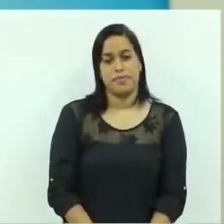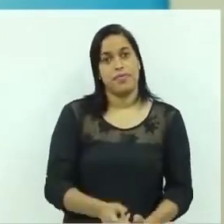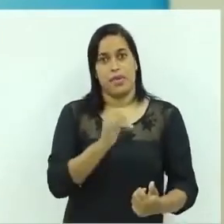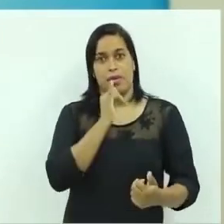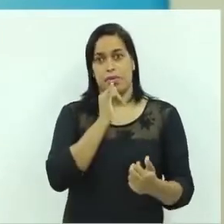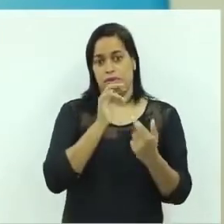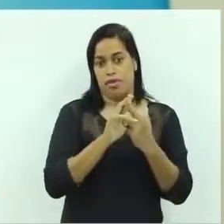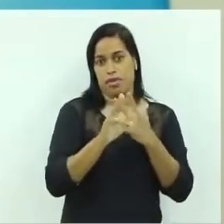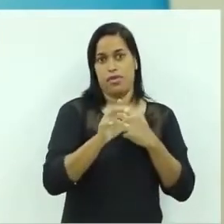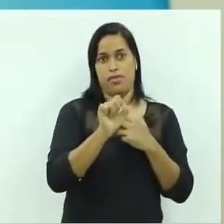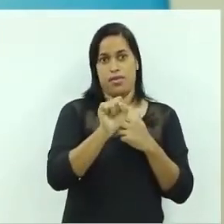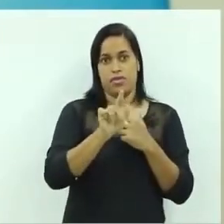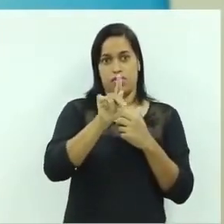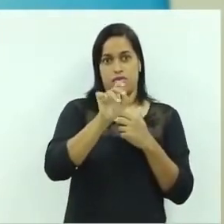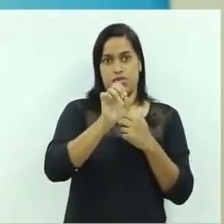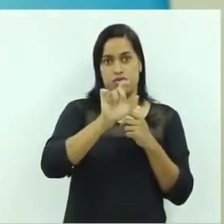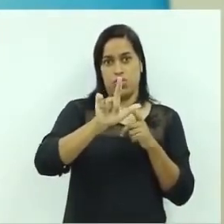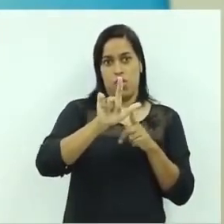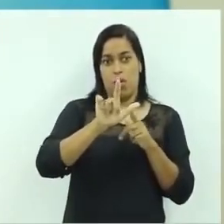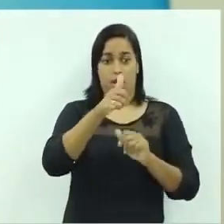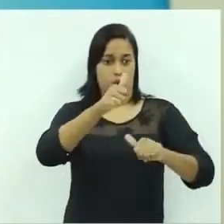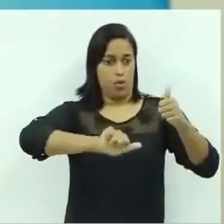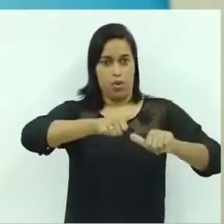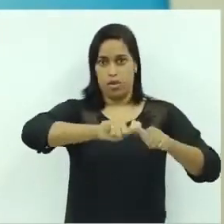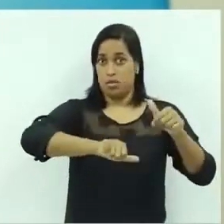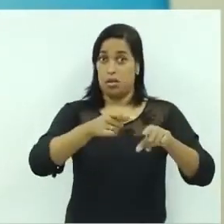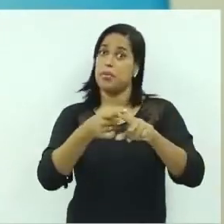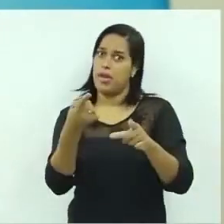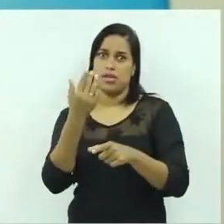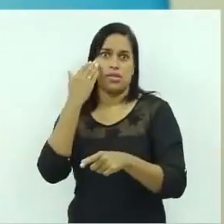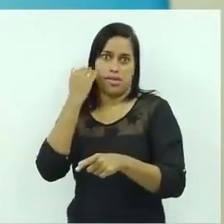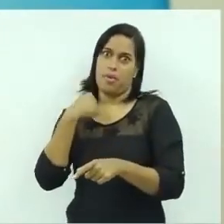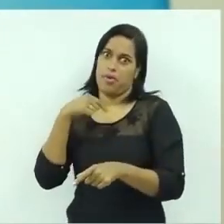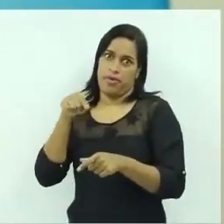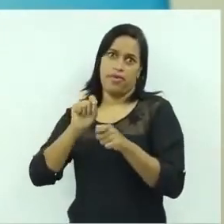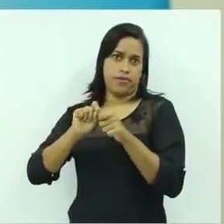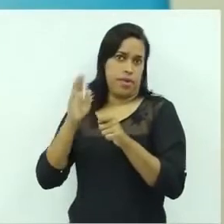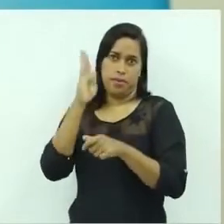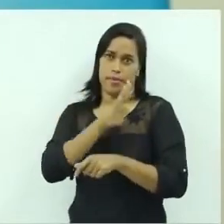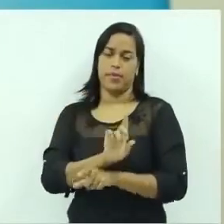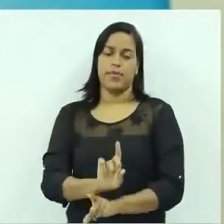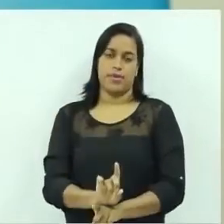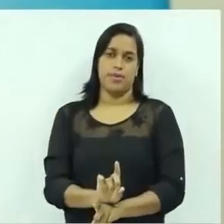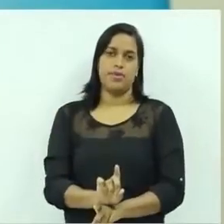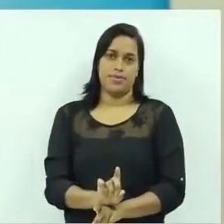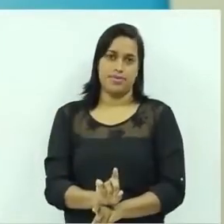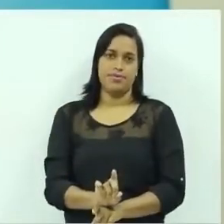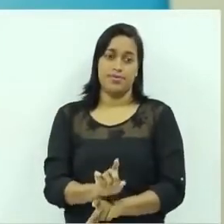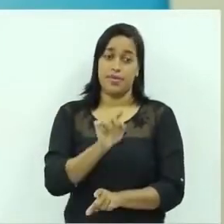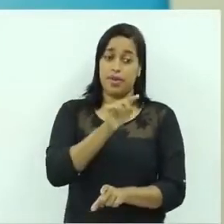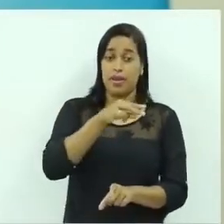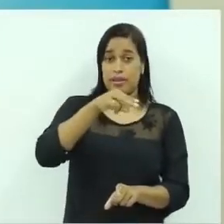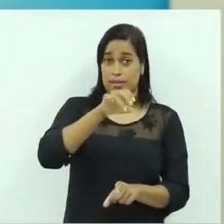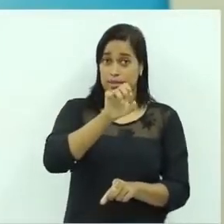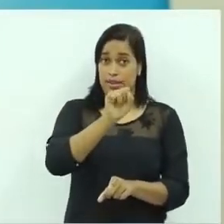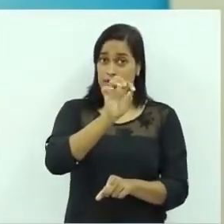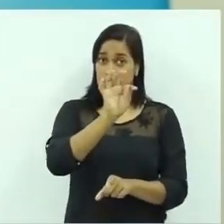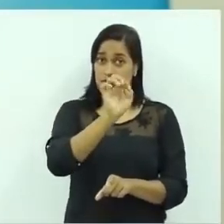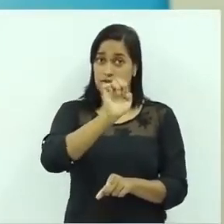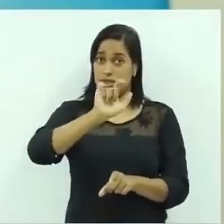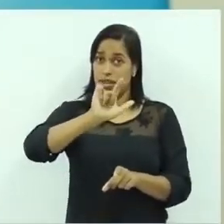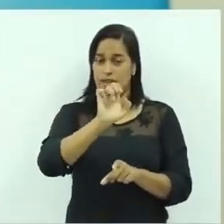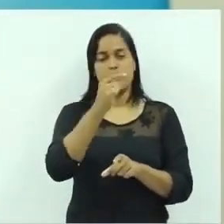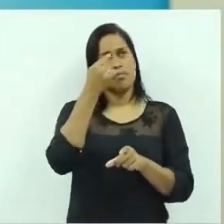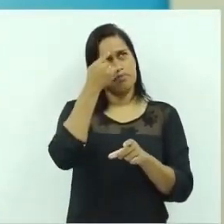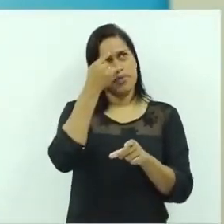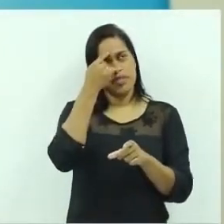Diferente, por exemplo, de um Skol, que você pensa que é um produto de qualidade, mas você não acha que faz bem. Na Nestlé, não. Na Nestlé, você pensou em